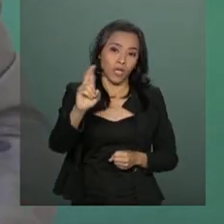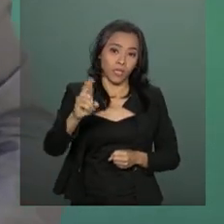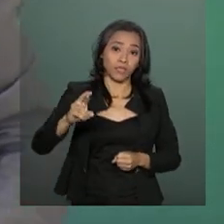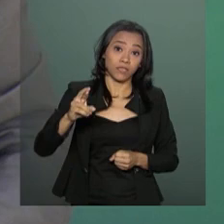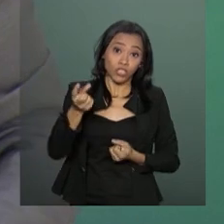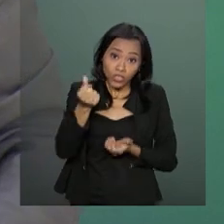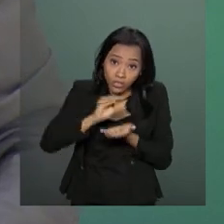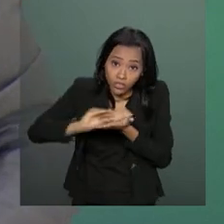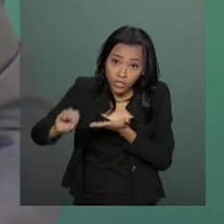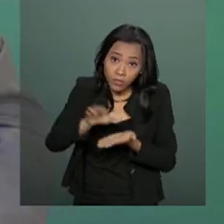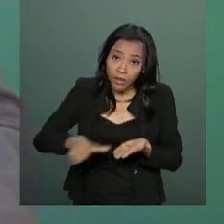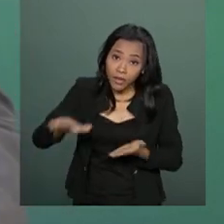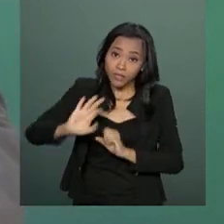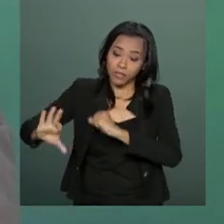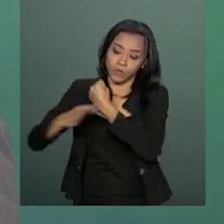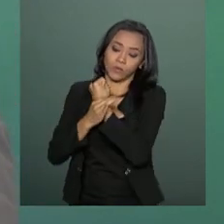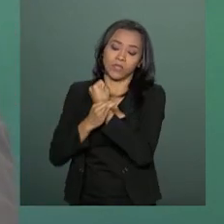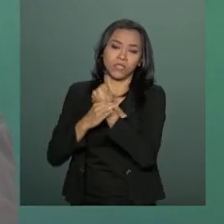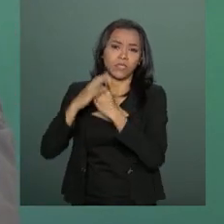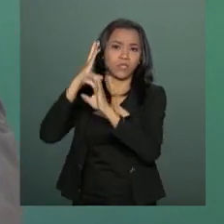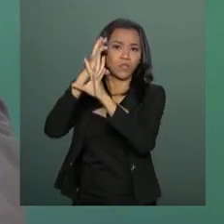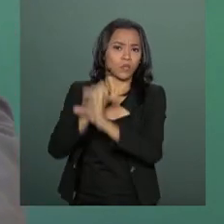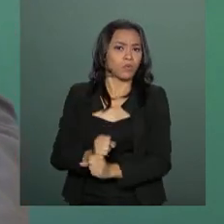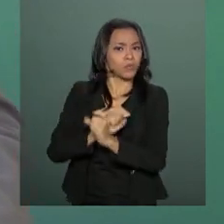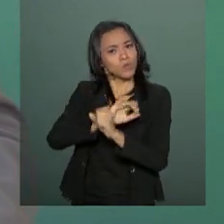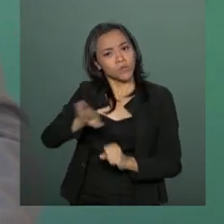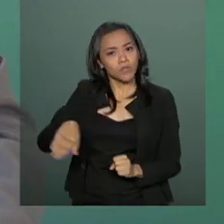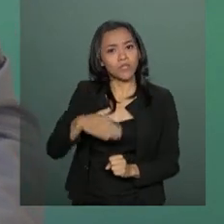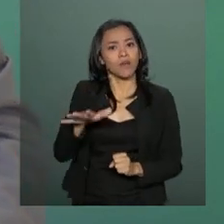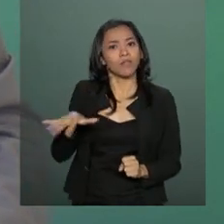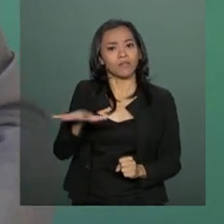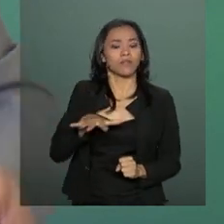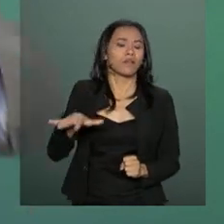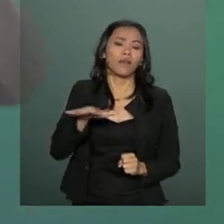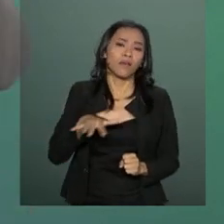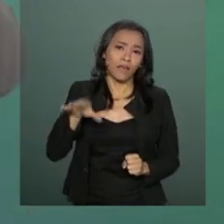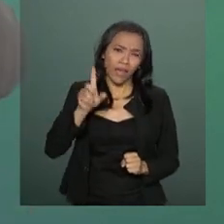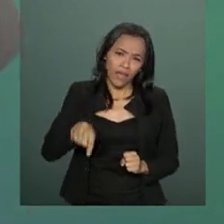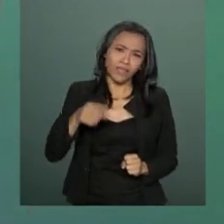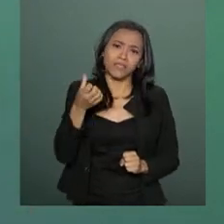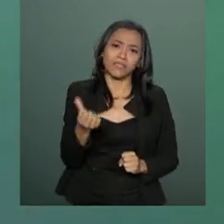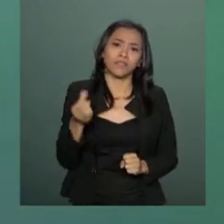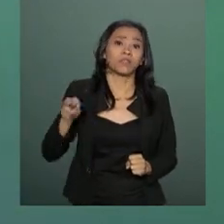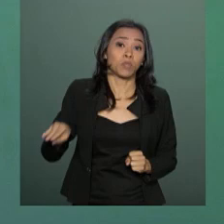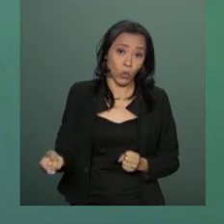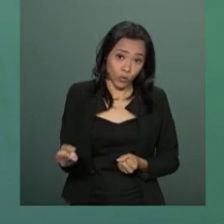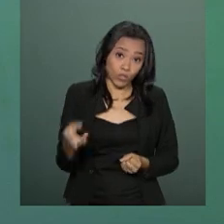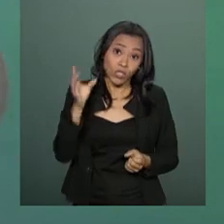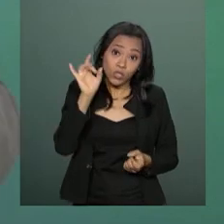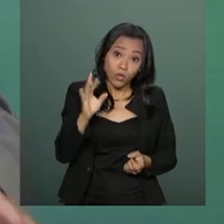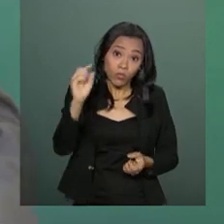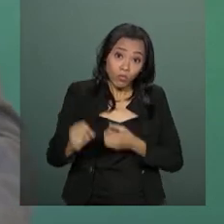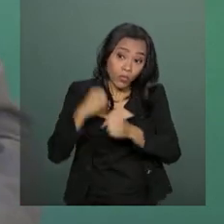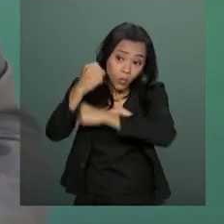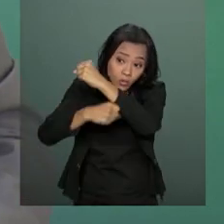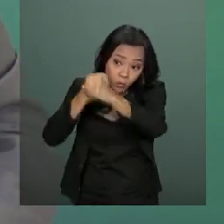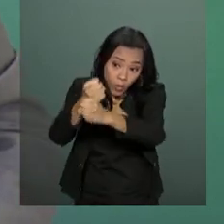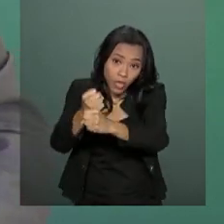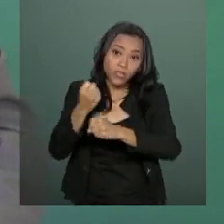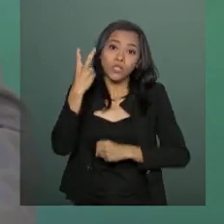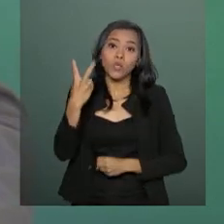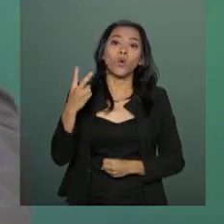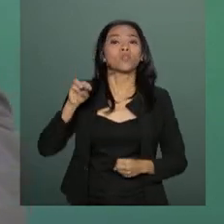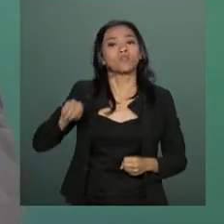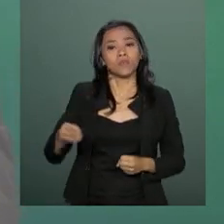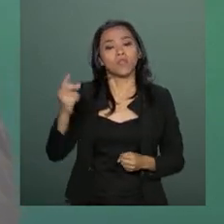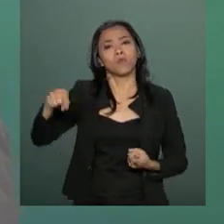pública. O investimento total de segurança pública na área de investimento é de R$ 6 bilhões. Só para o ano serão R$ bilhões. No ano